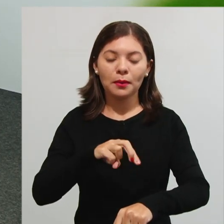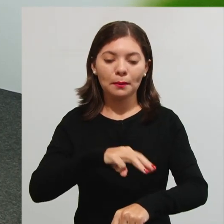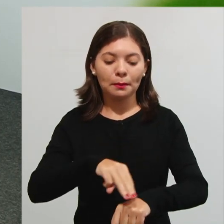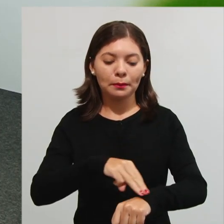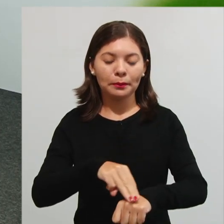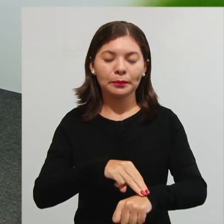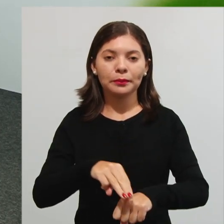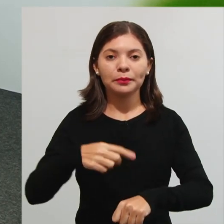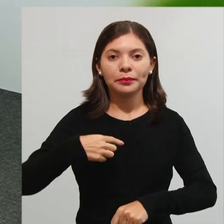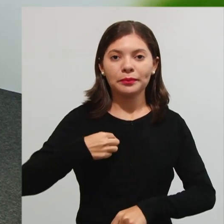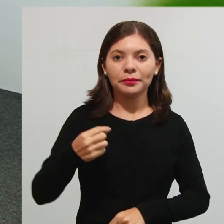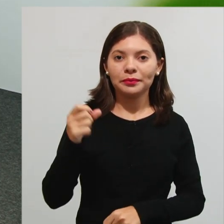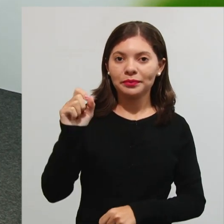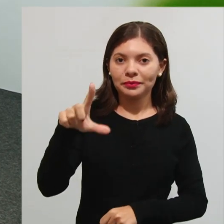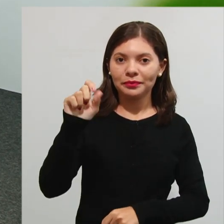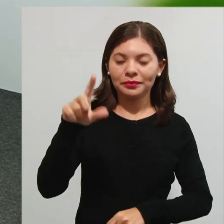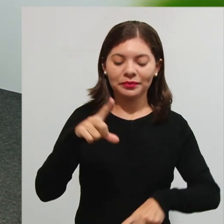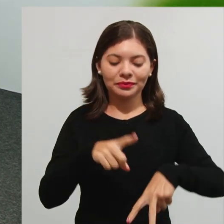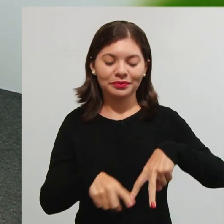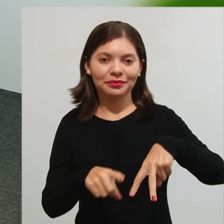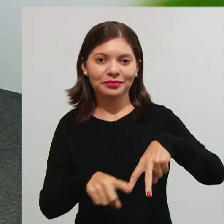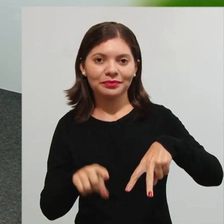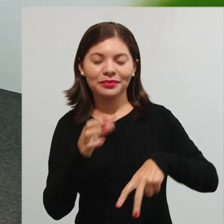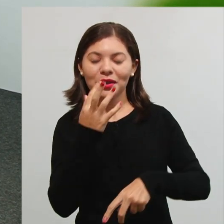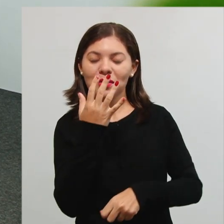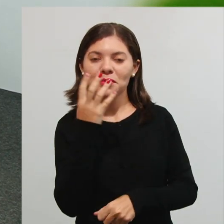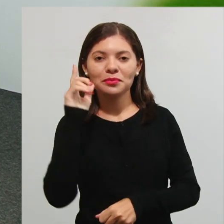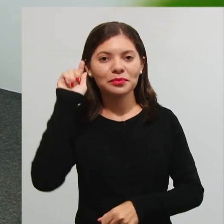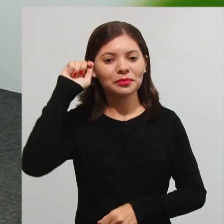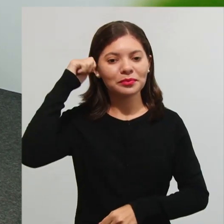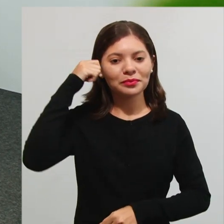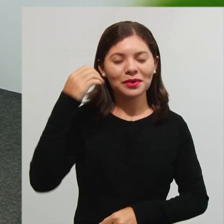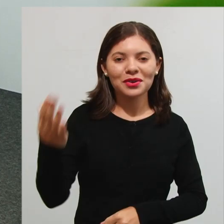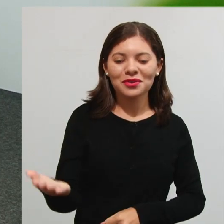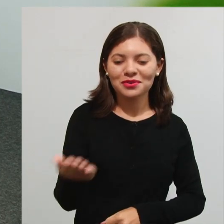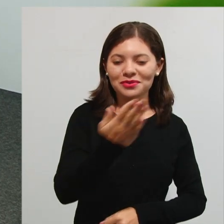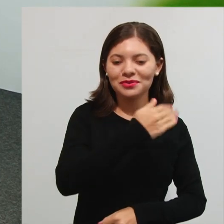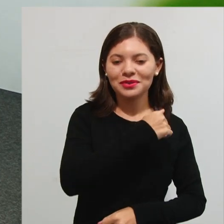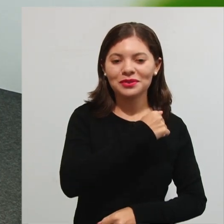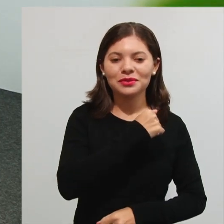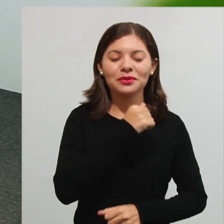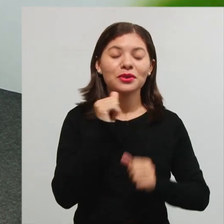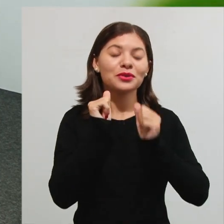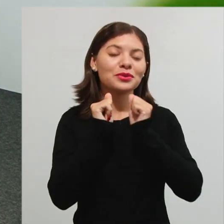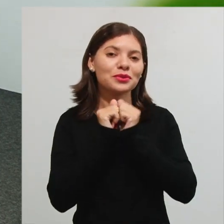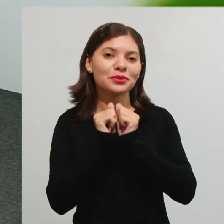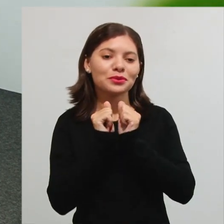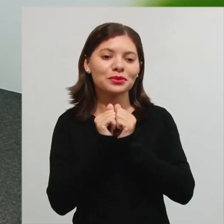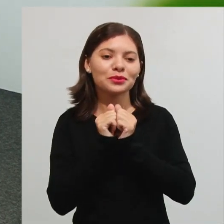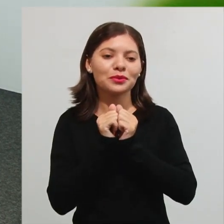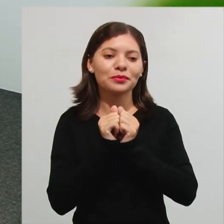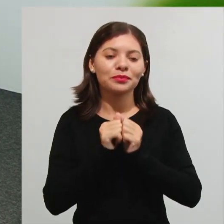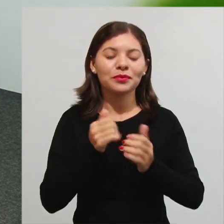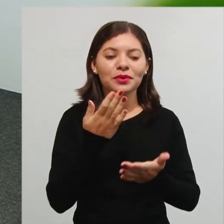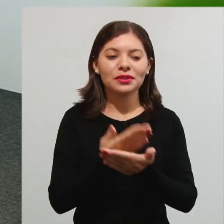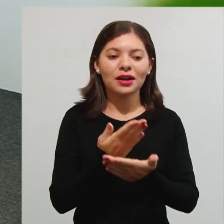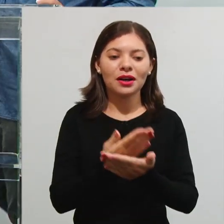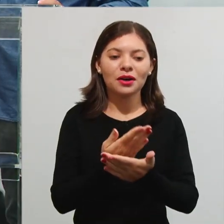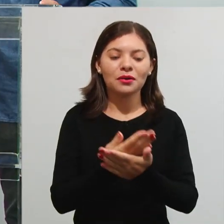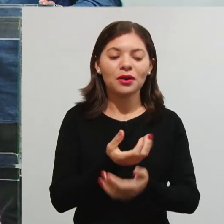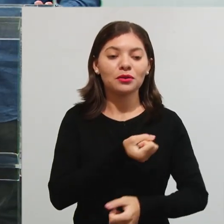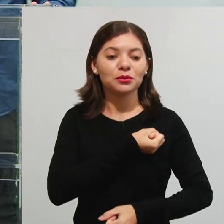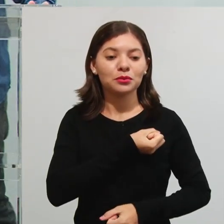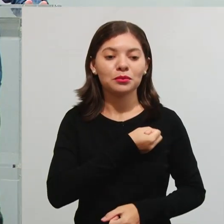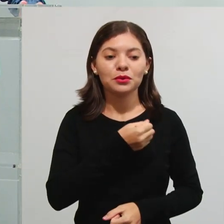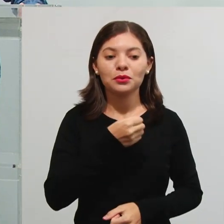jeans na cor azul e calça jeans na cor preta. E te convido a acompanhar comigo agora a nossa aula de número 1 com